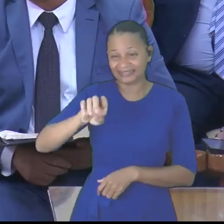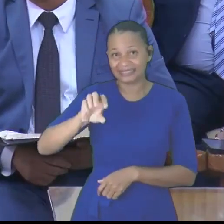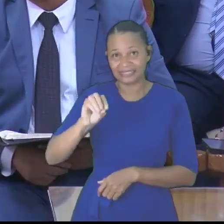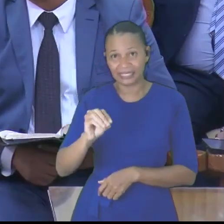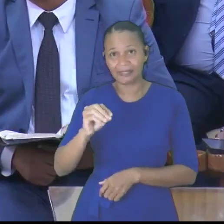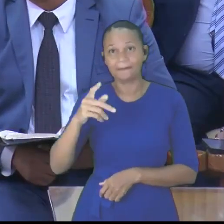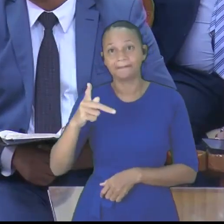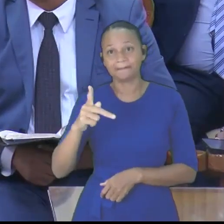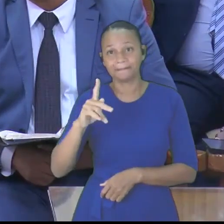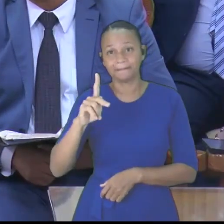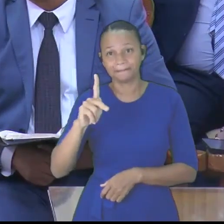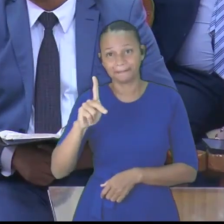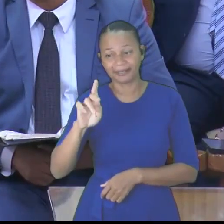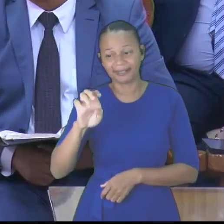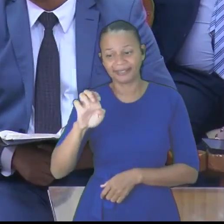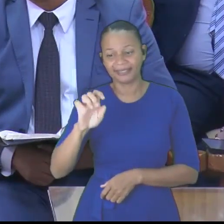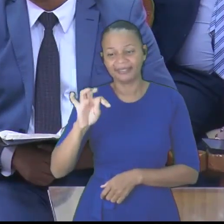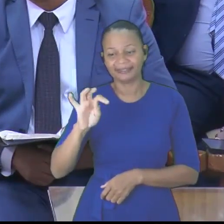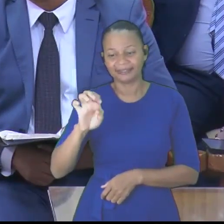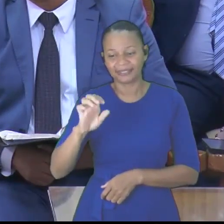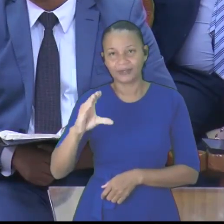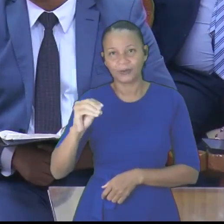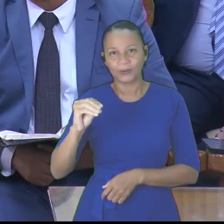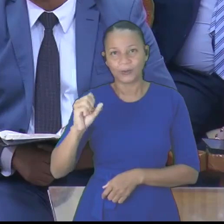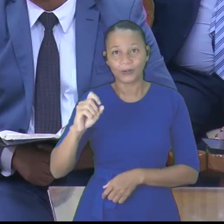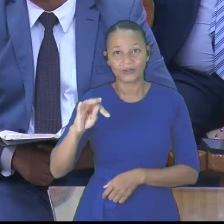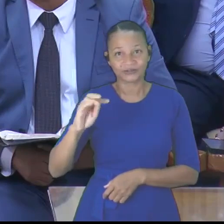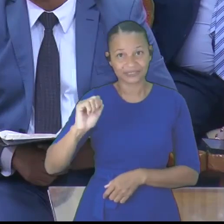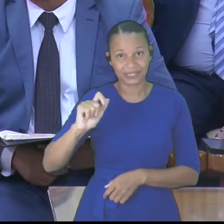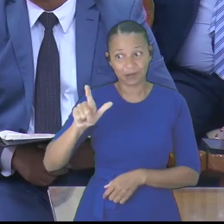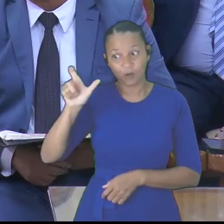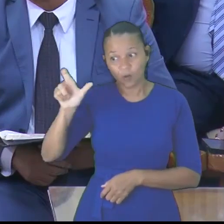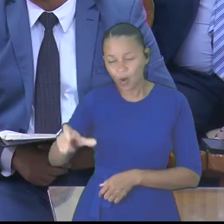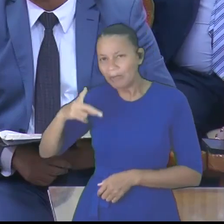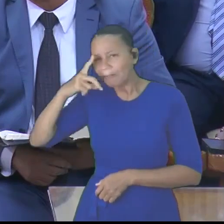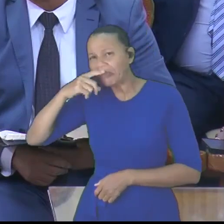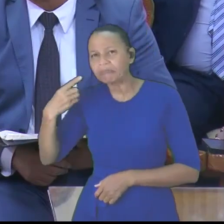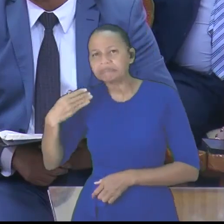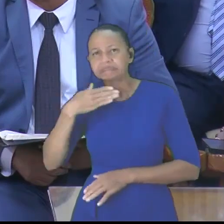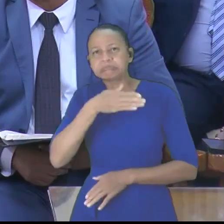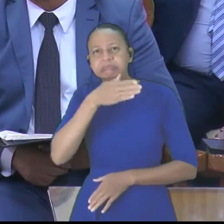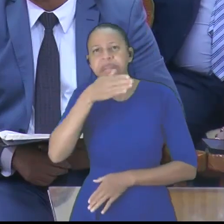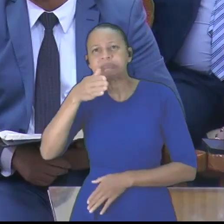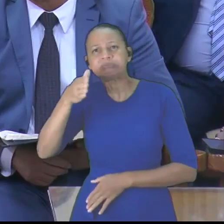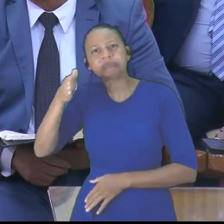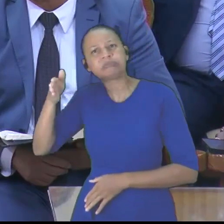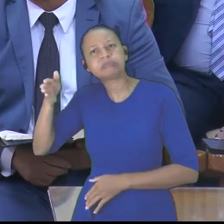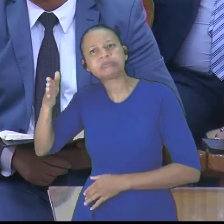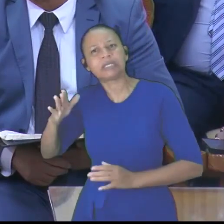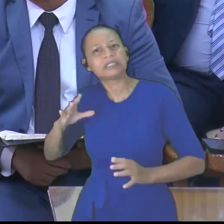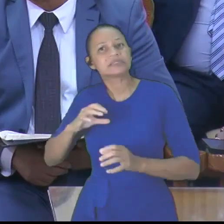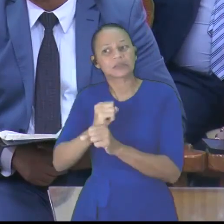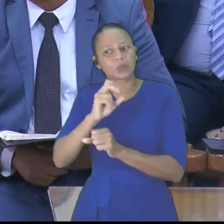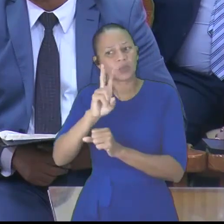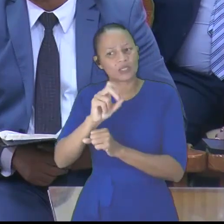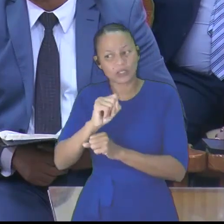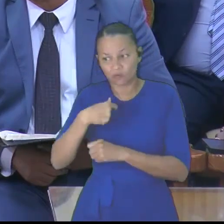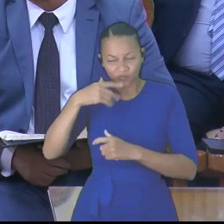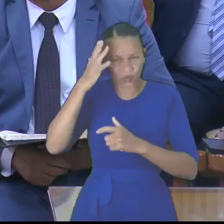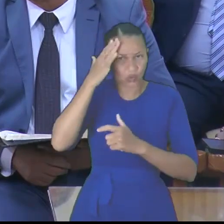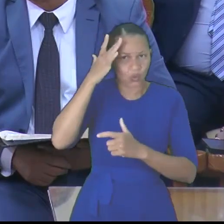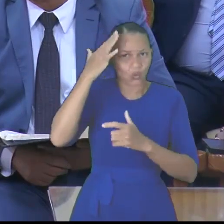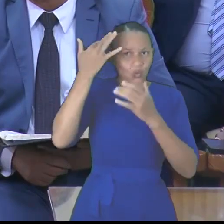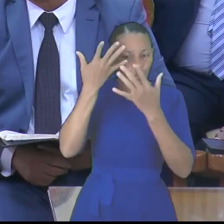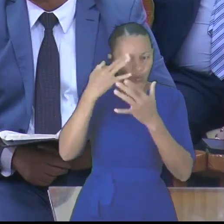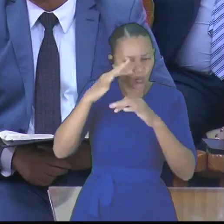igrejas que foi curado de umas 50 doenças. Em cada igreja o mesmo camarada dizia: eu fui curado da cabeça. Na outra igreja ele